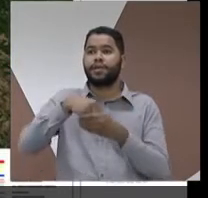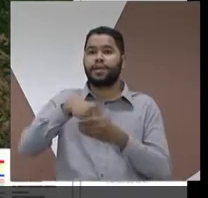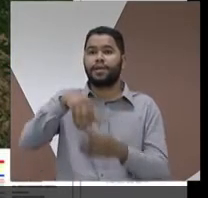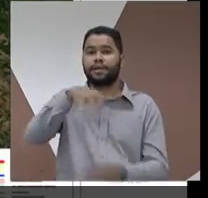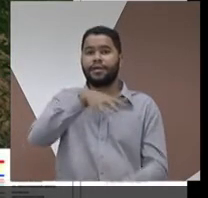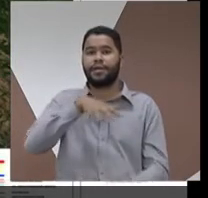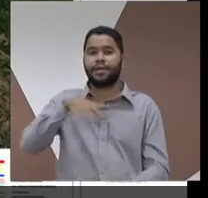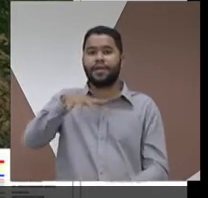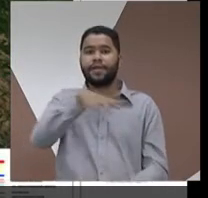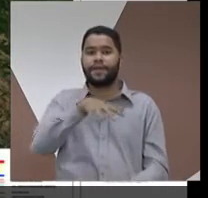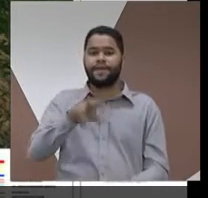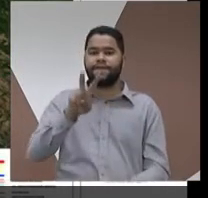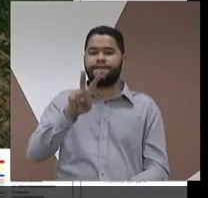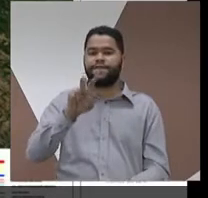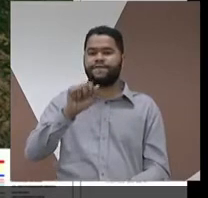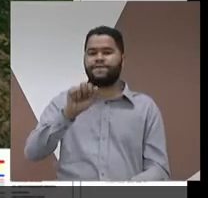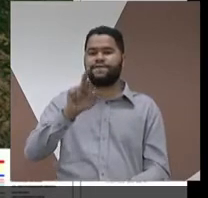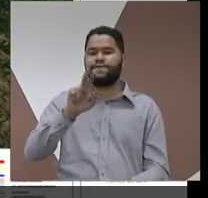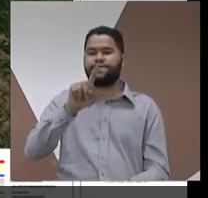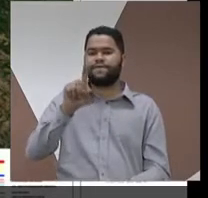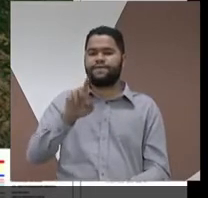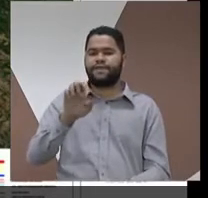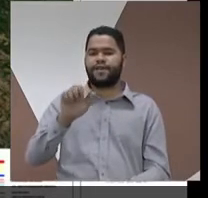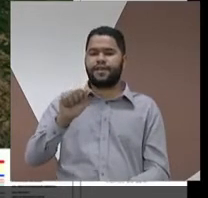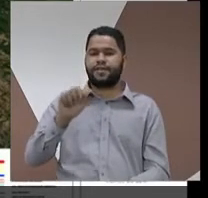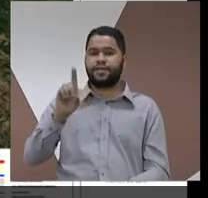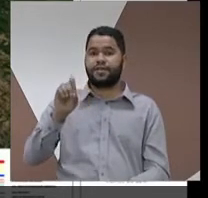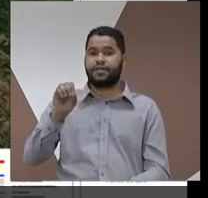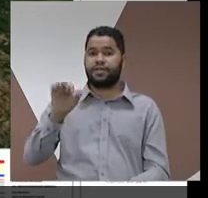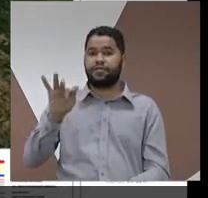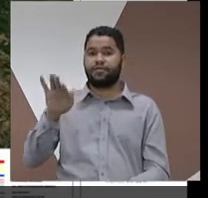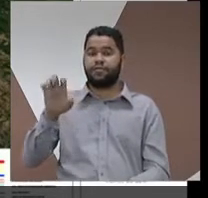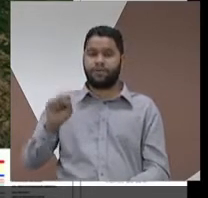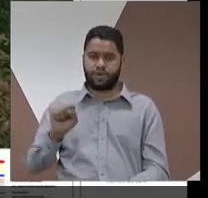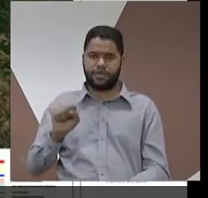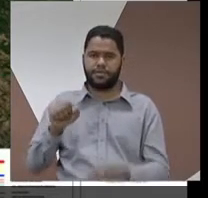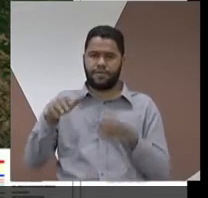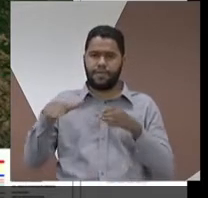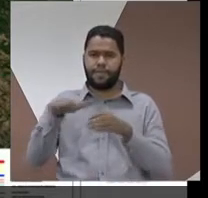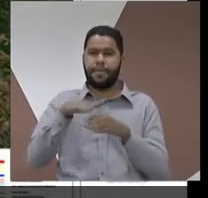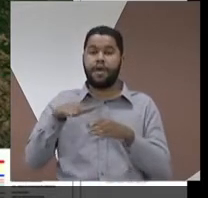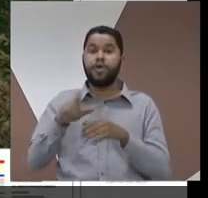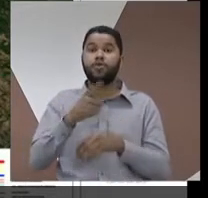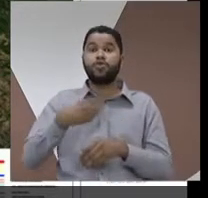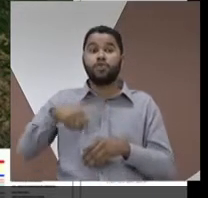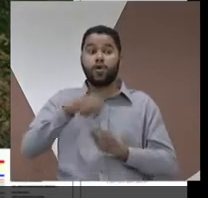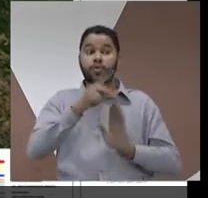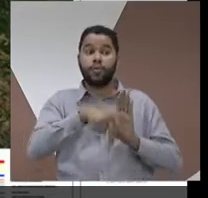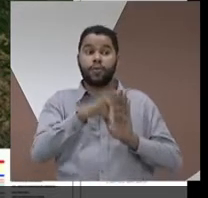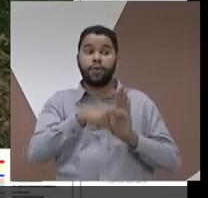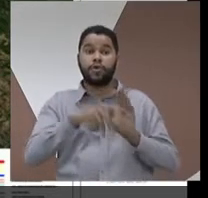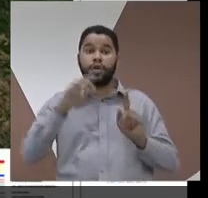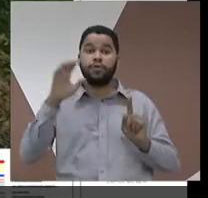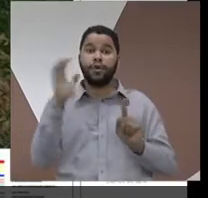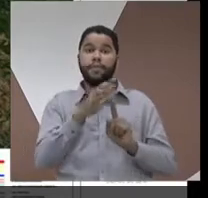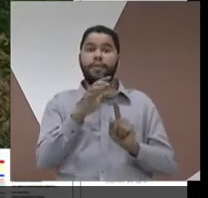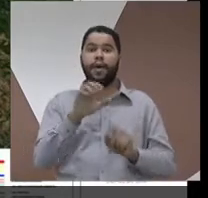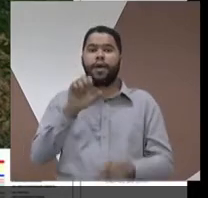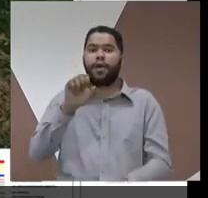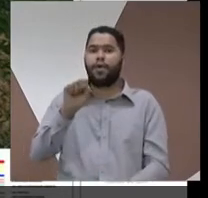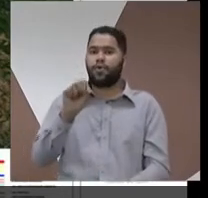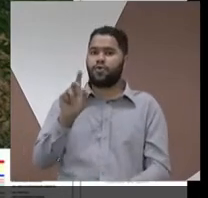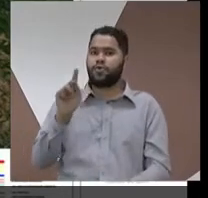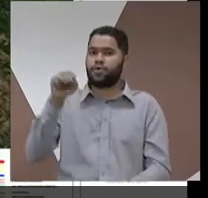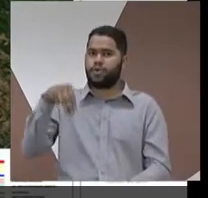das Flores. Nós tínhamos feito um projeto alternativo que diminuía o impacto para 8